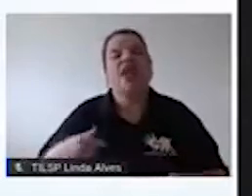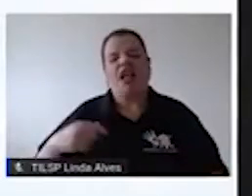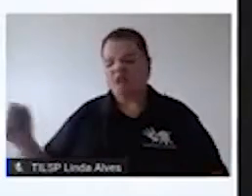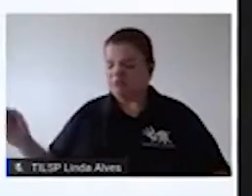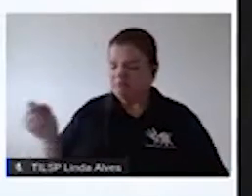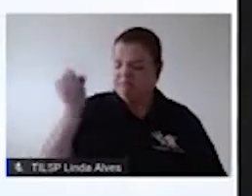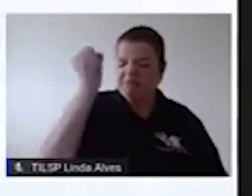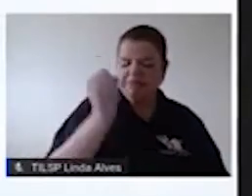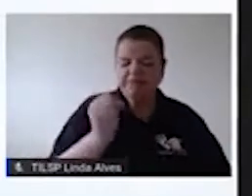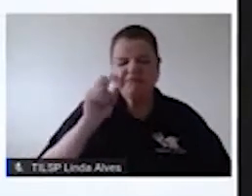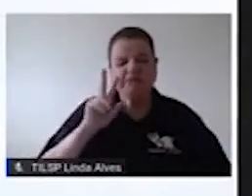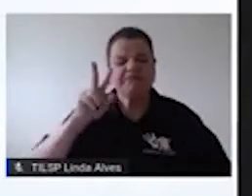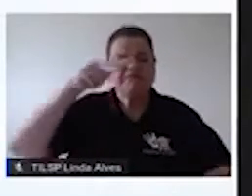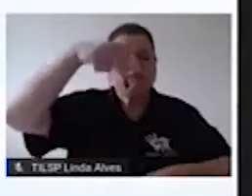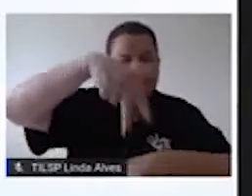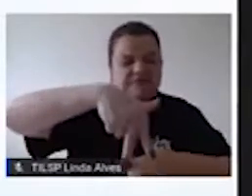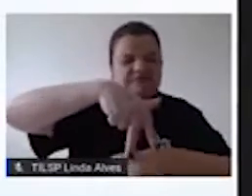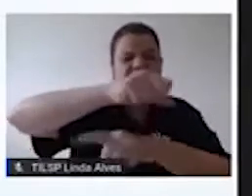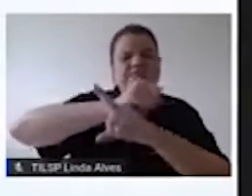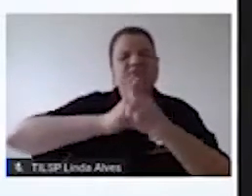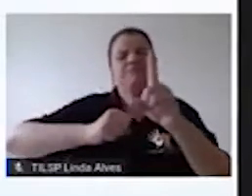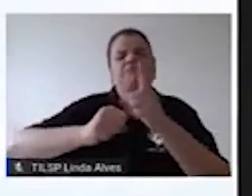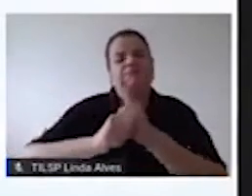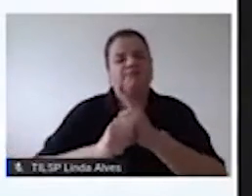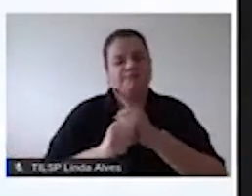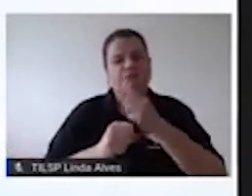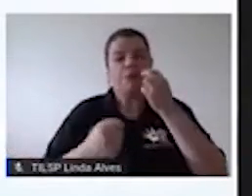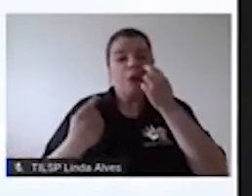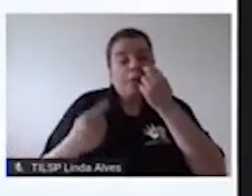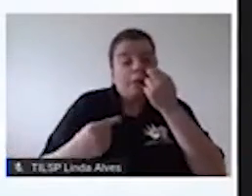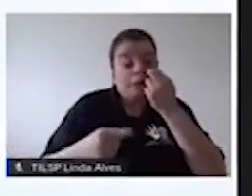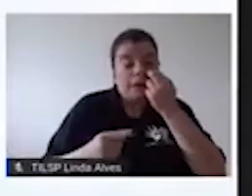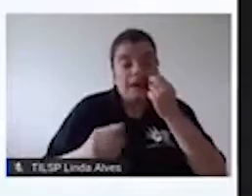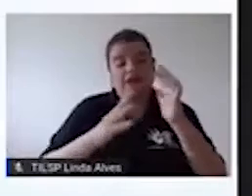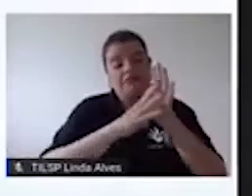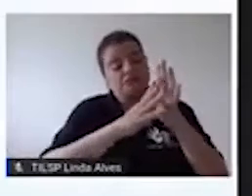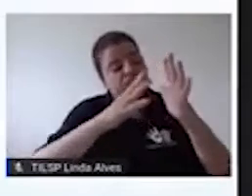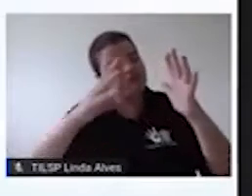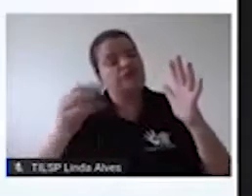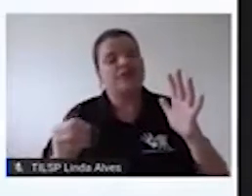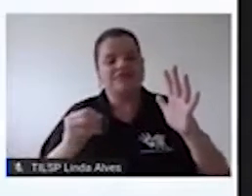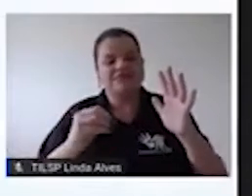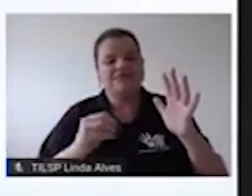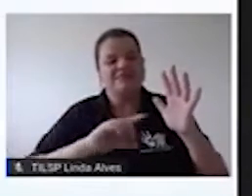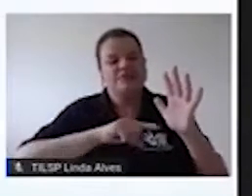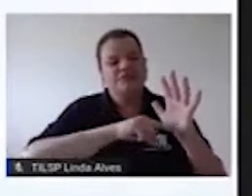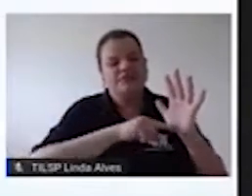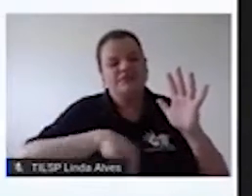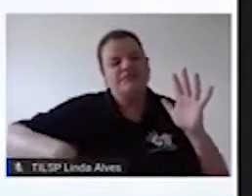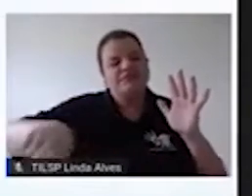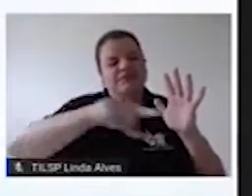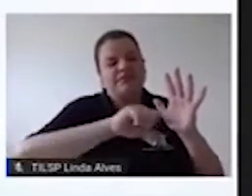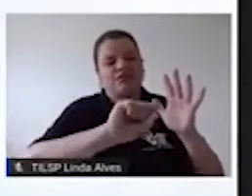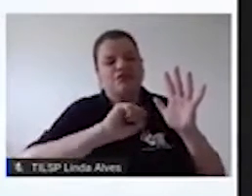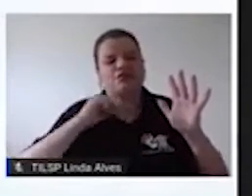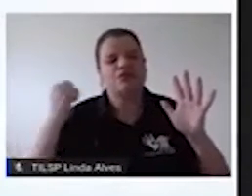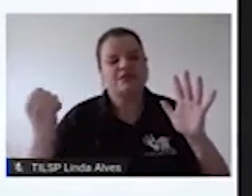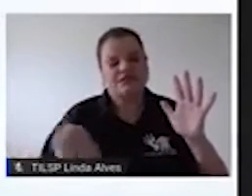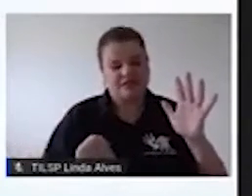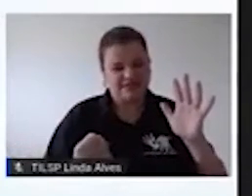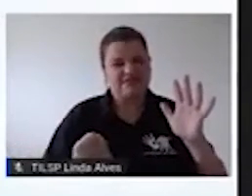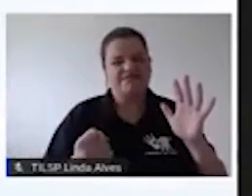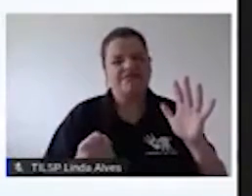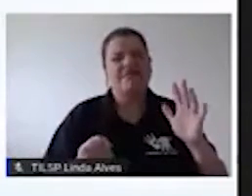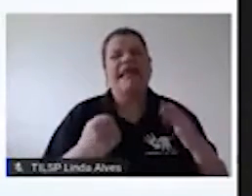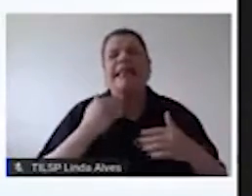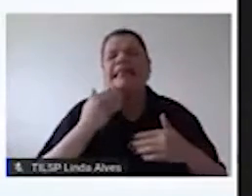social, né? E porque ela tem um reflexo direto, socialmente falando. Então,